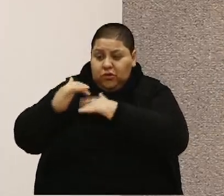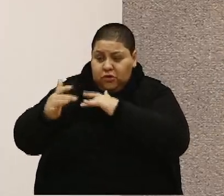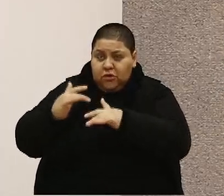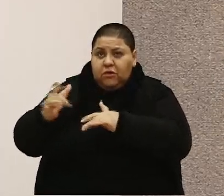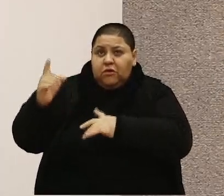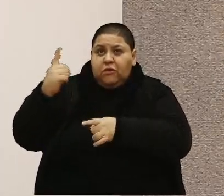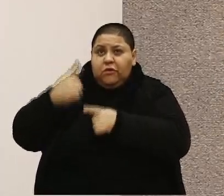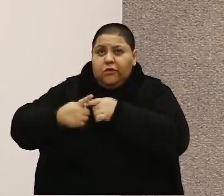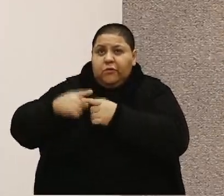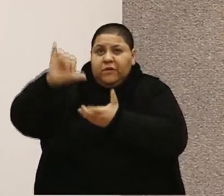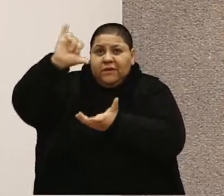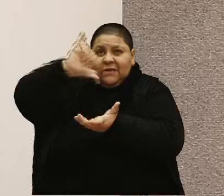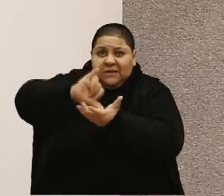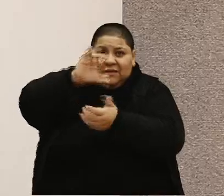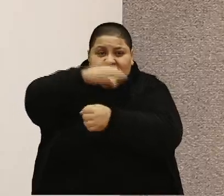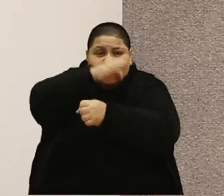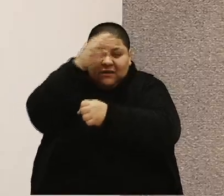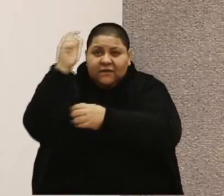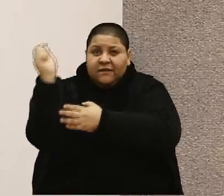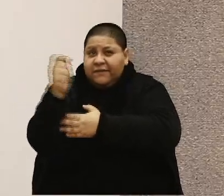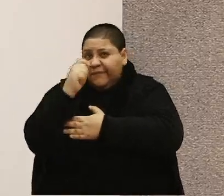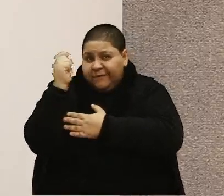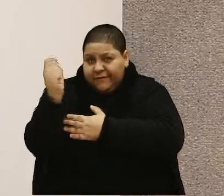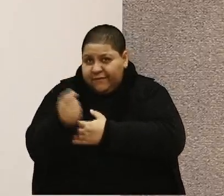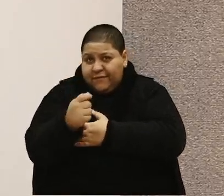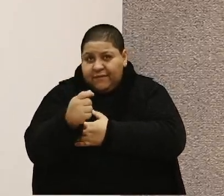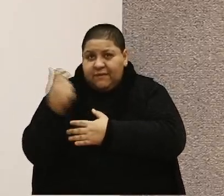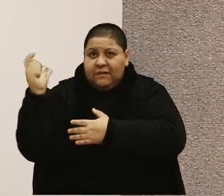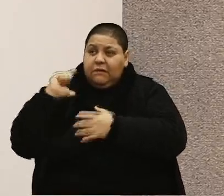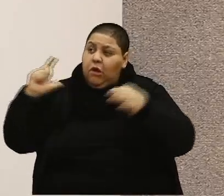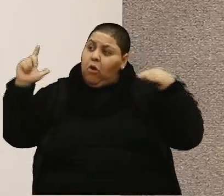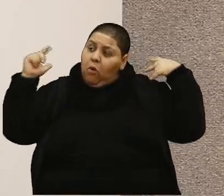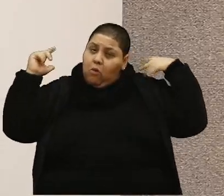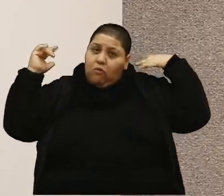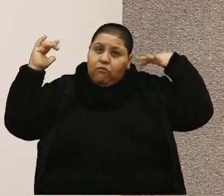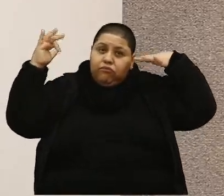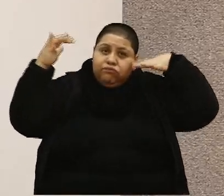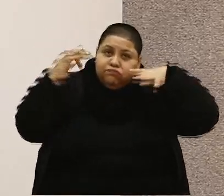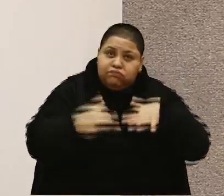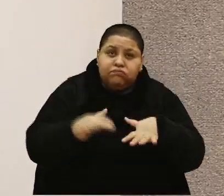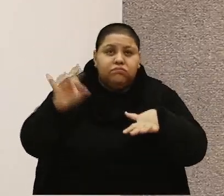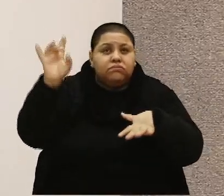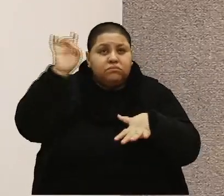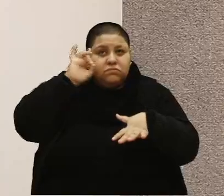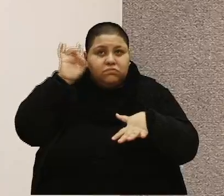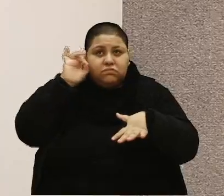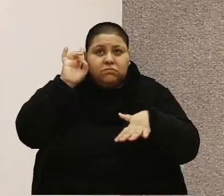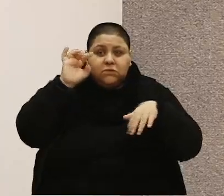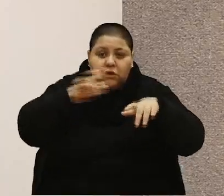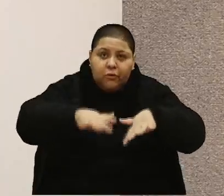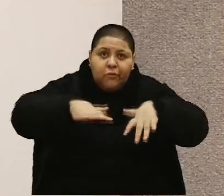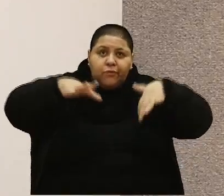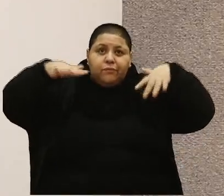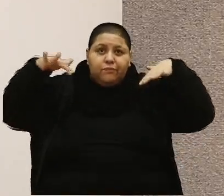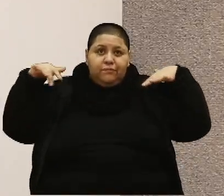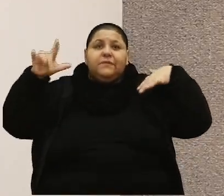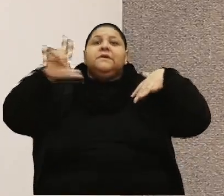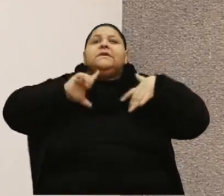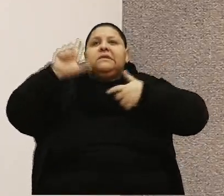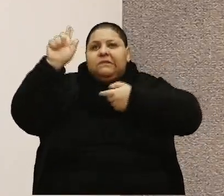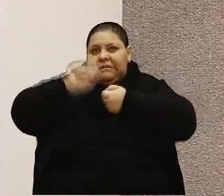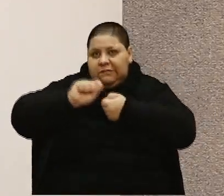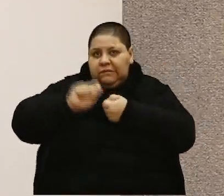no centro da Serra Gaúcha, somos um polo, então a gente recebe gente de todas as cidades aqui do nosso entorno, diariamente entram e saem, e de fato nós temos que